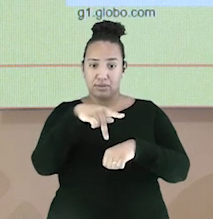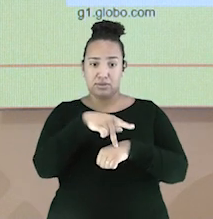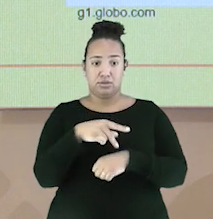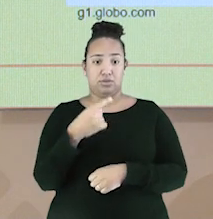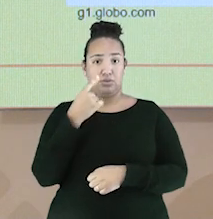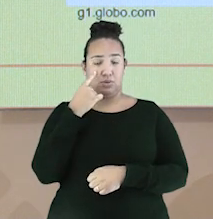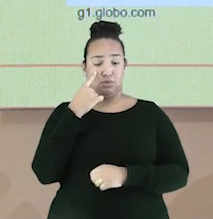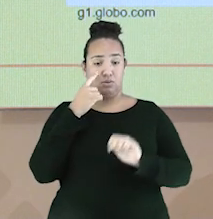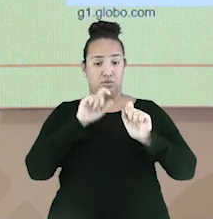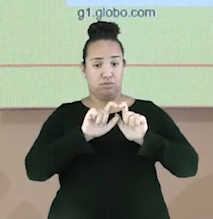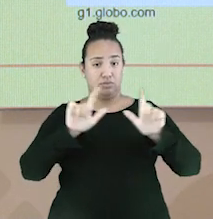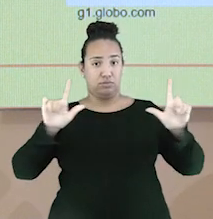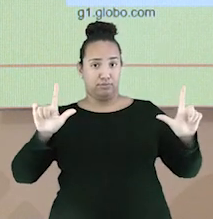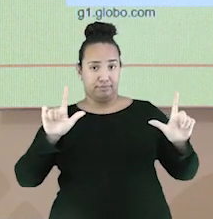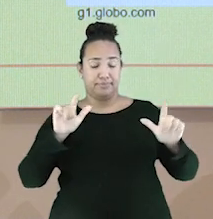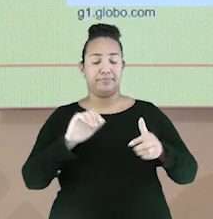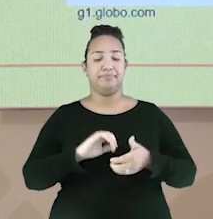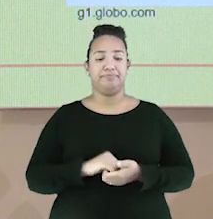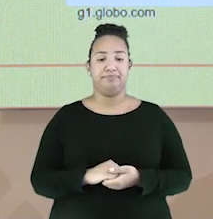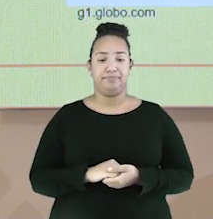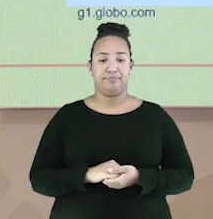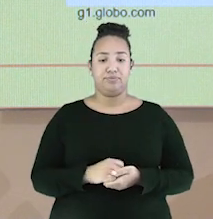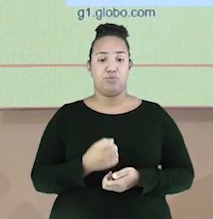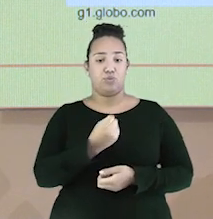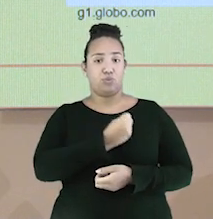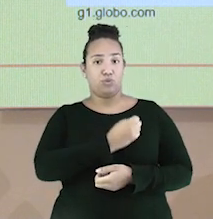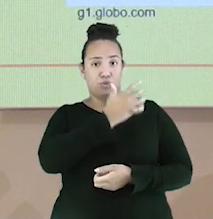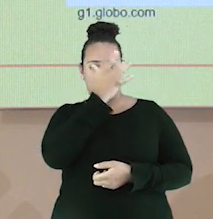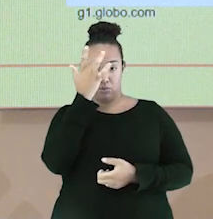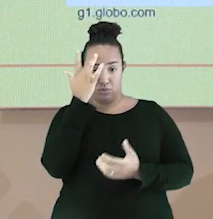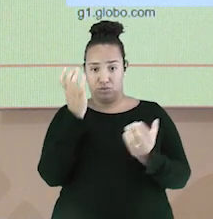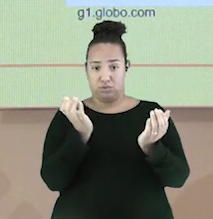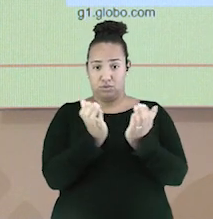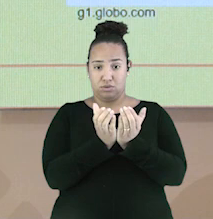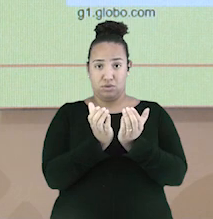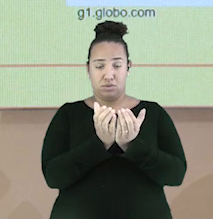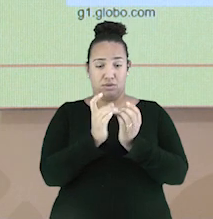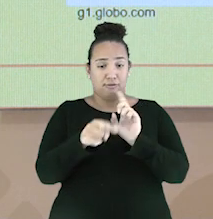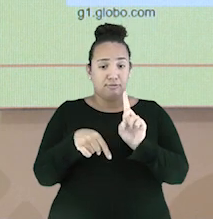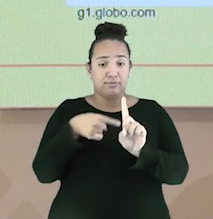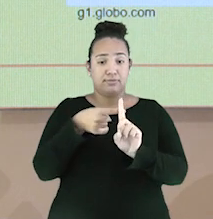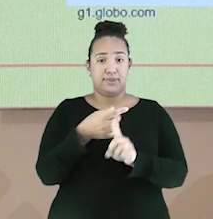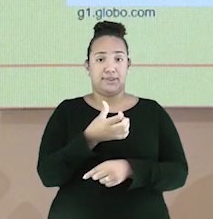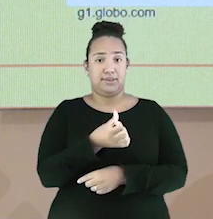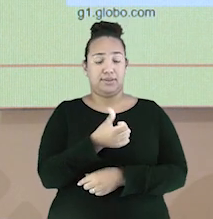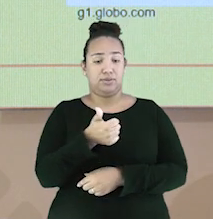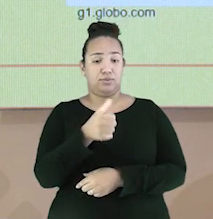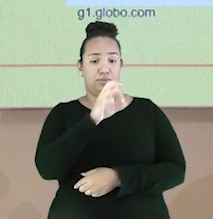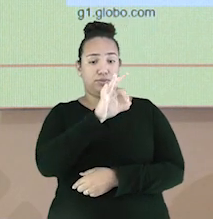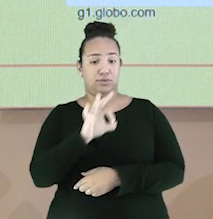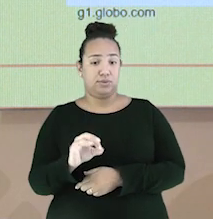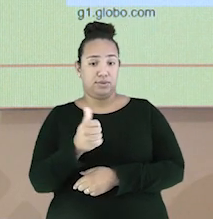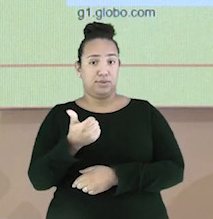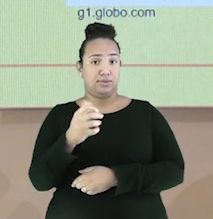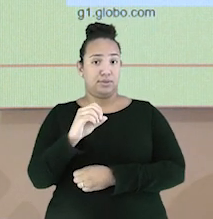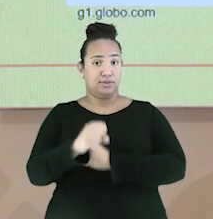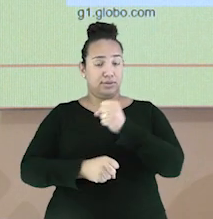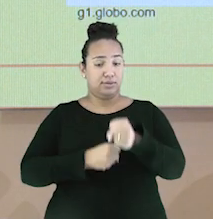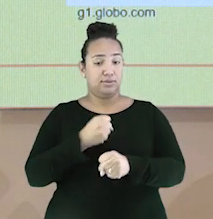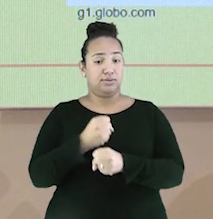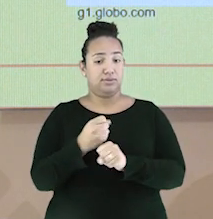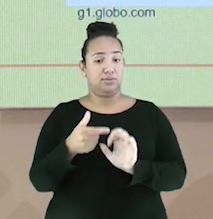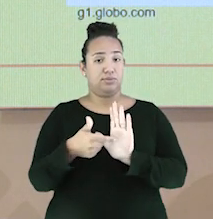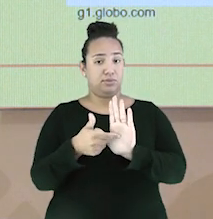Analisa comigo essa manchete do G1. Número de evangélicos aumenta 61% em 10 anos, aponta o